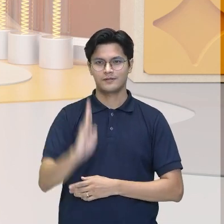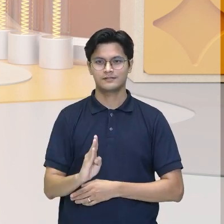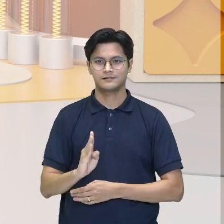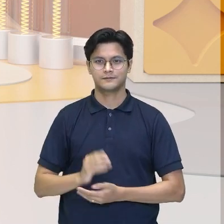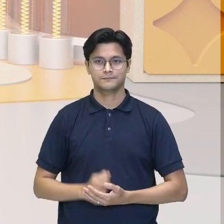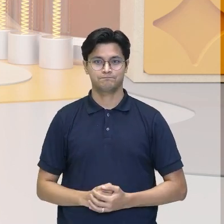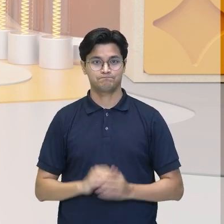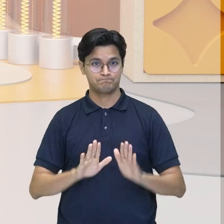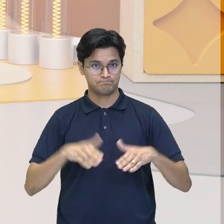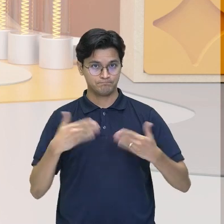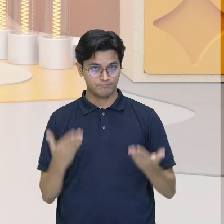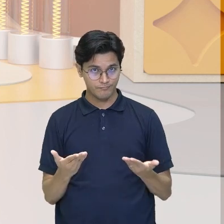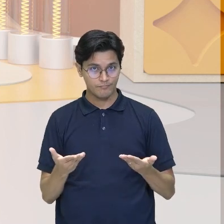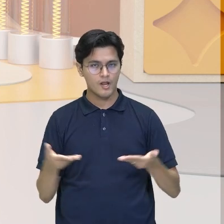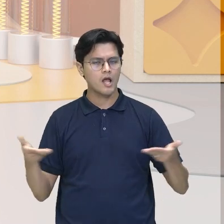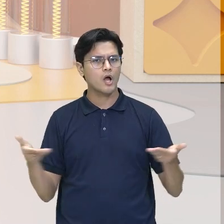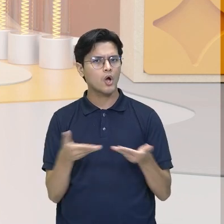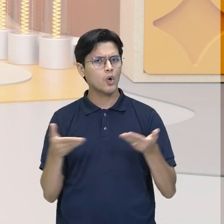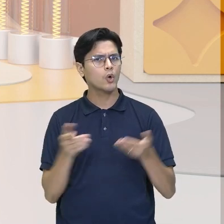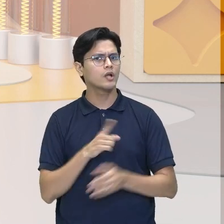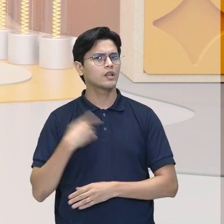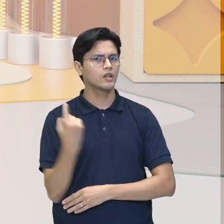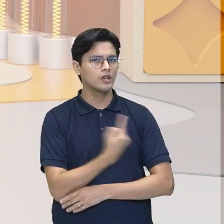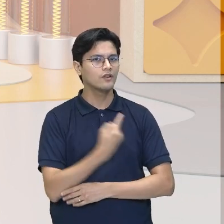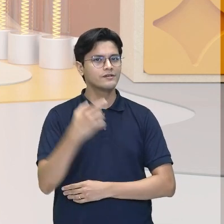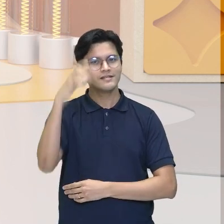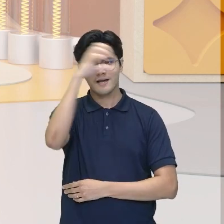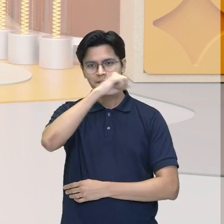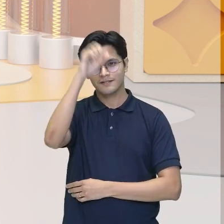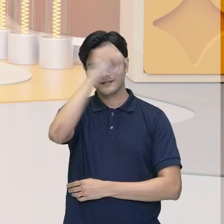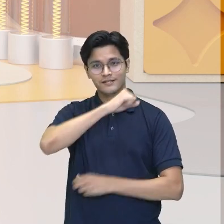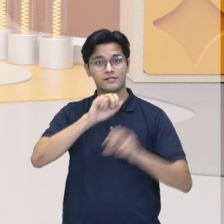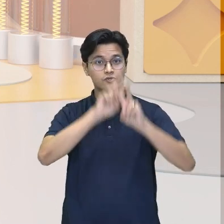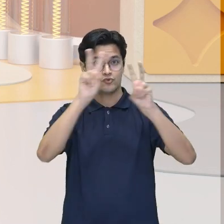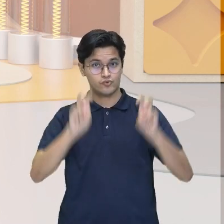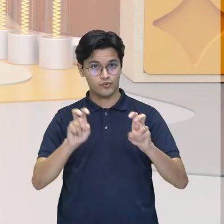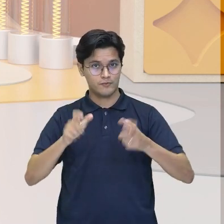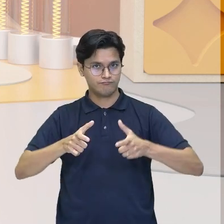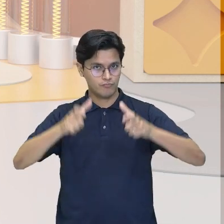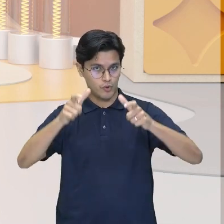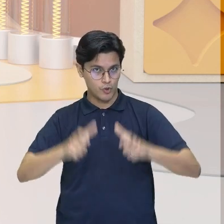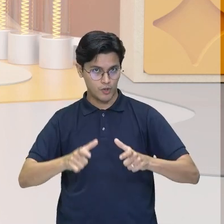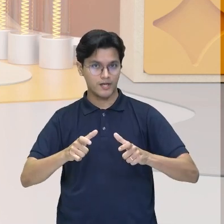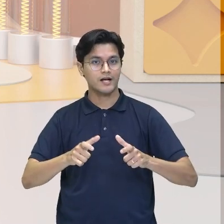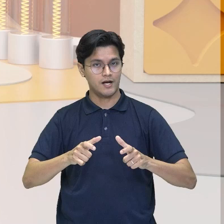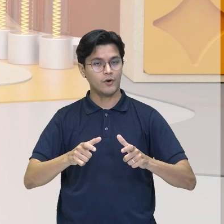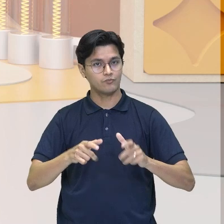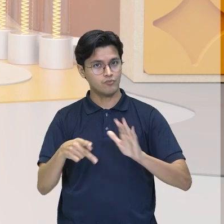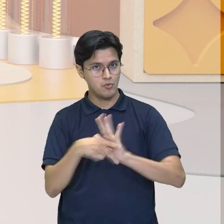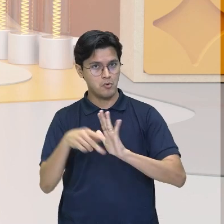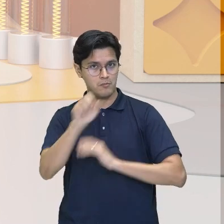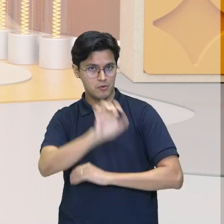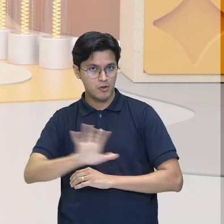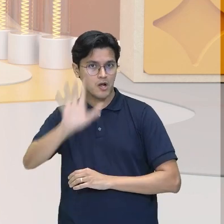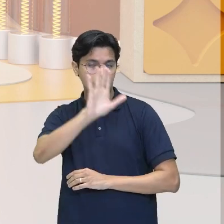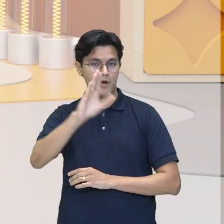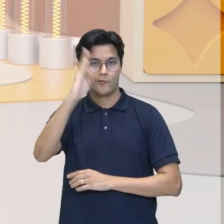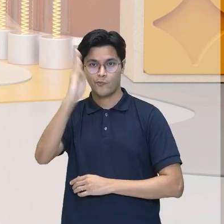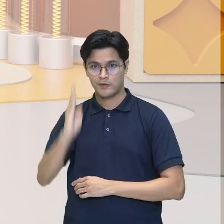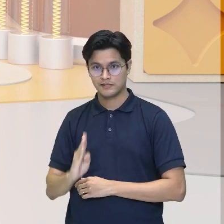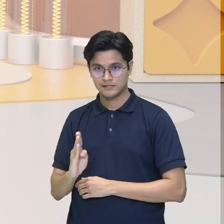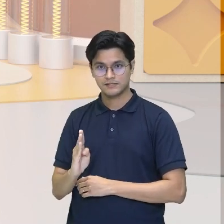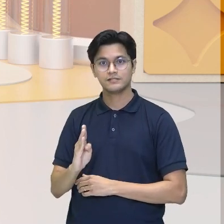Então, juntos, nós iremos aprender, sobre a localização do território brasileiro,